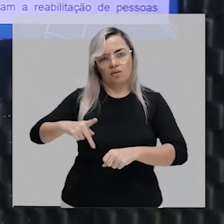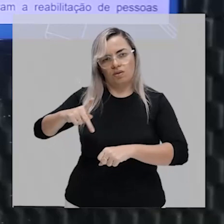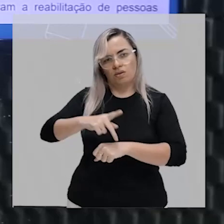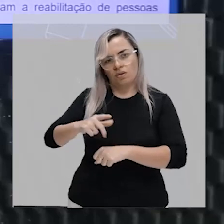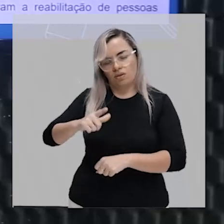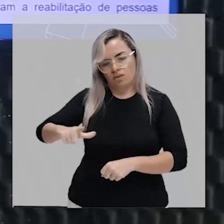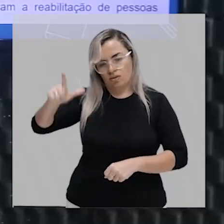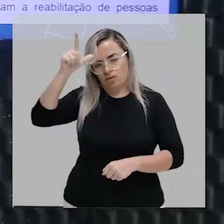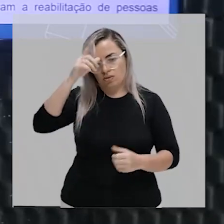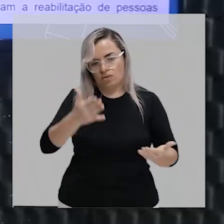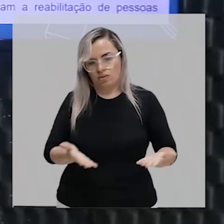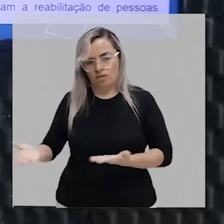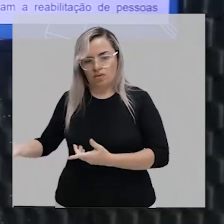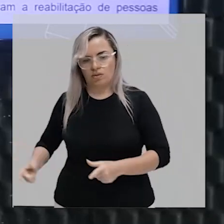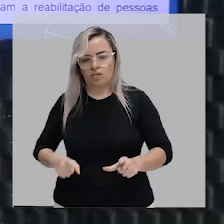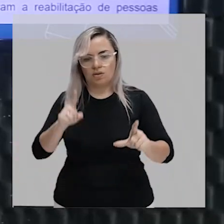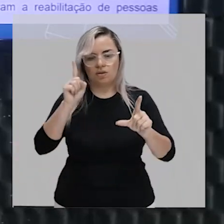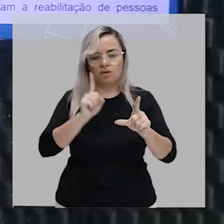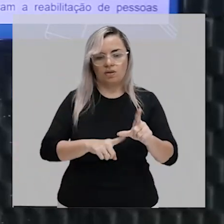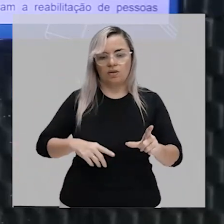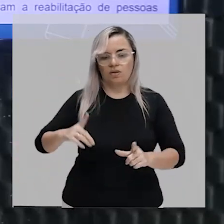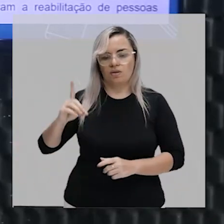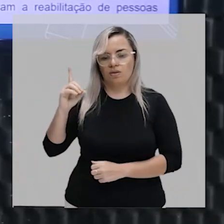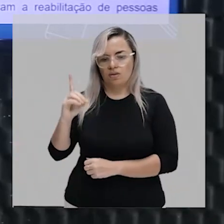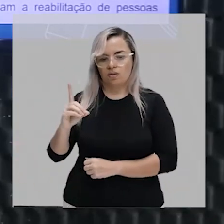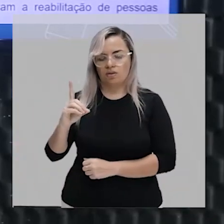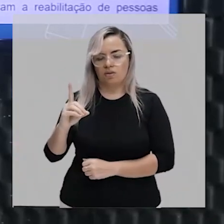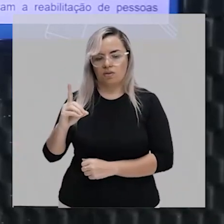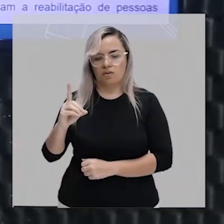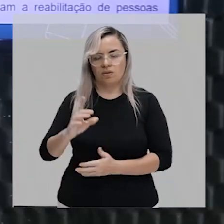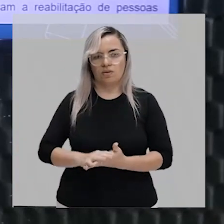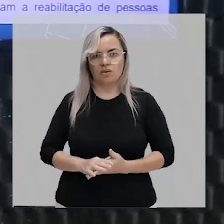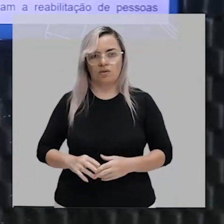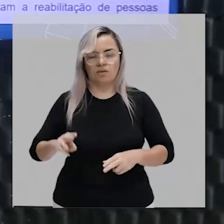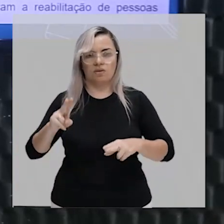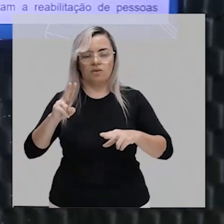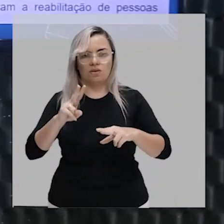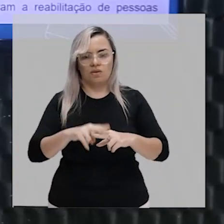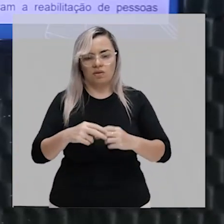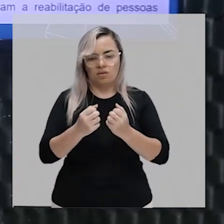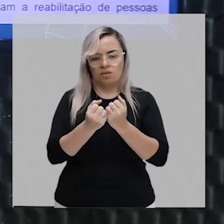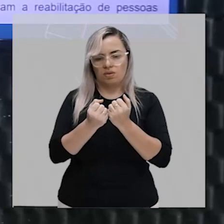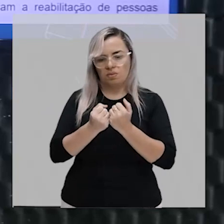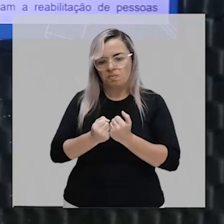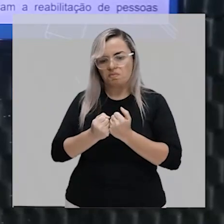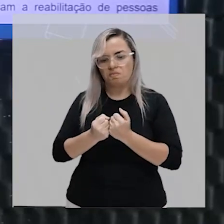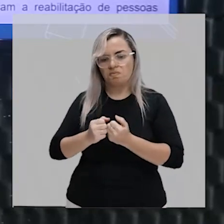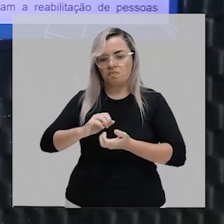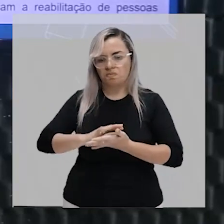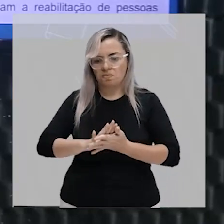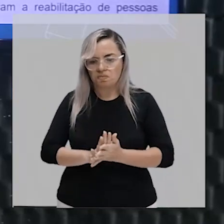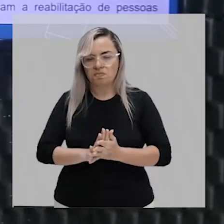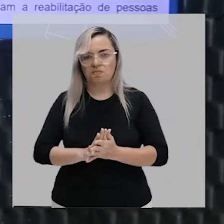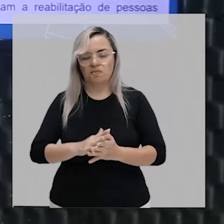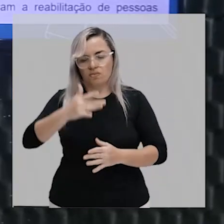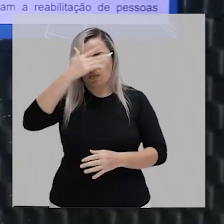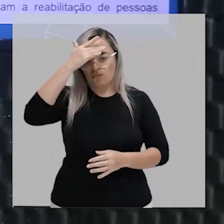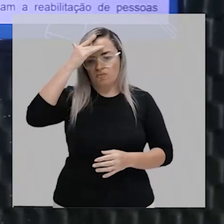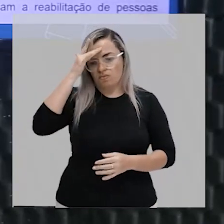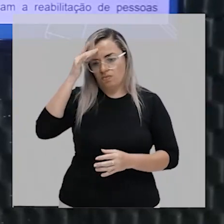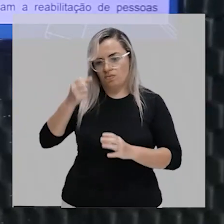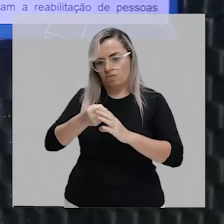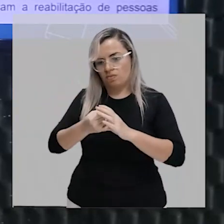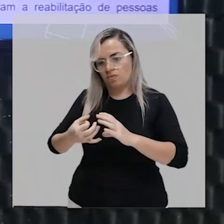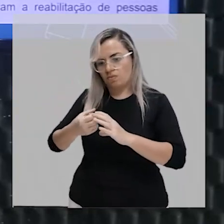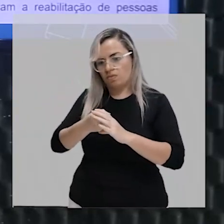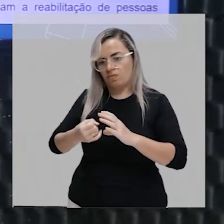quê? Letra D de dado. Prisão e esterilização de pessoas com